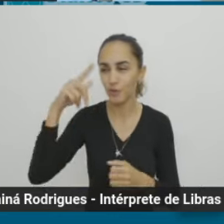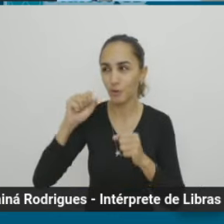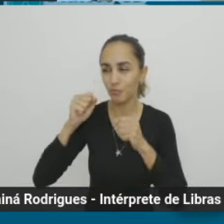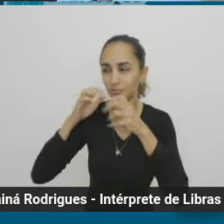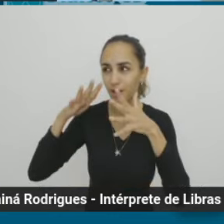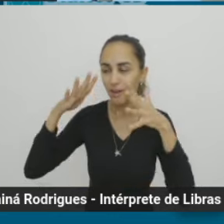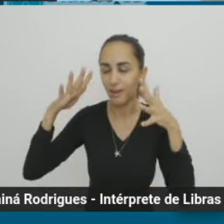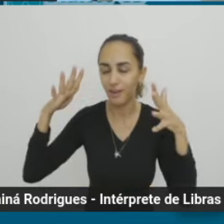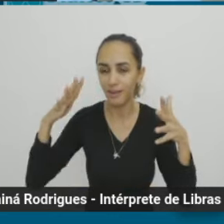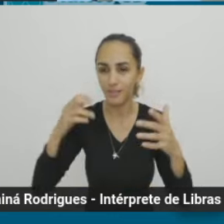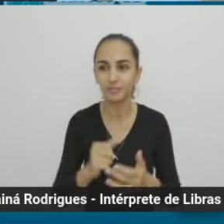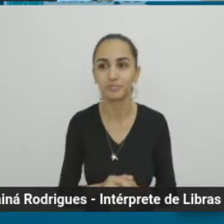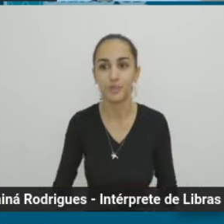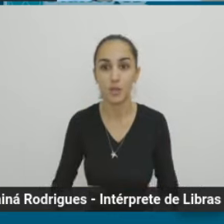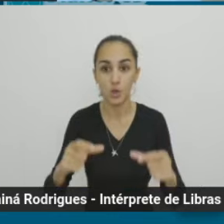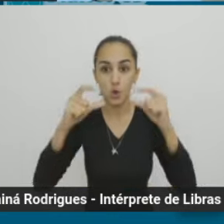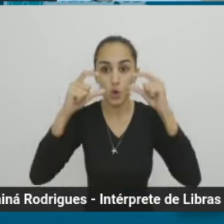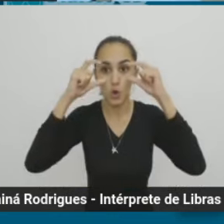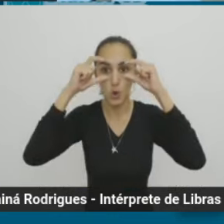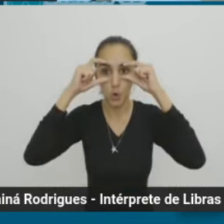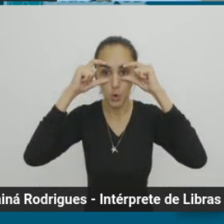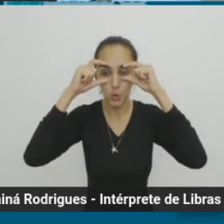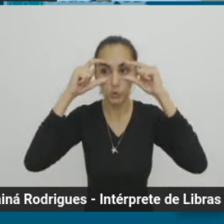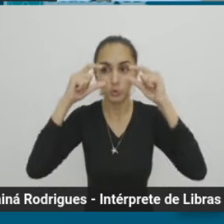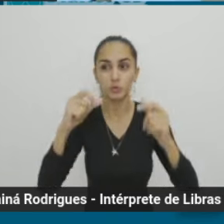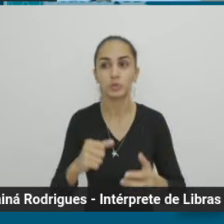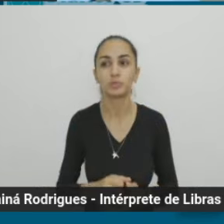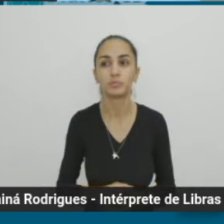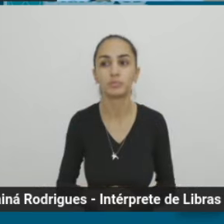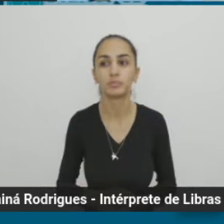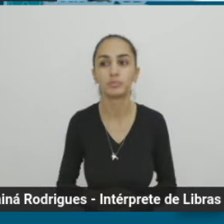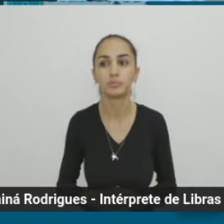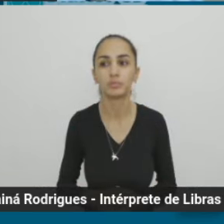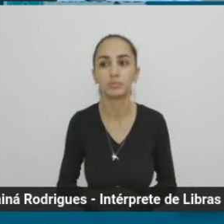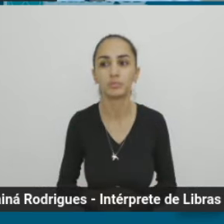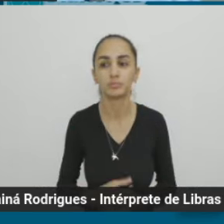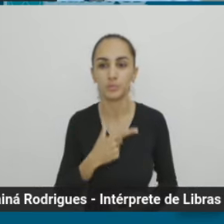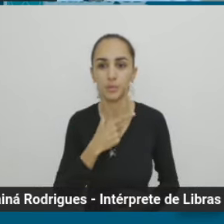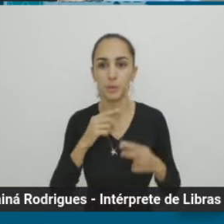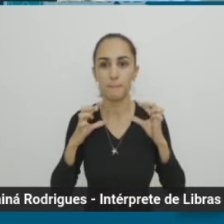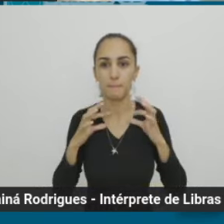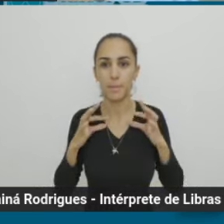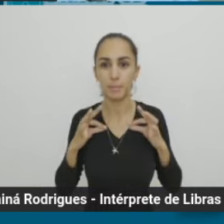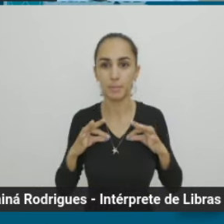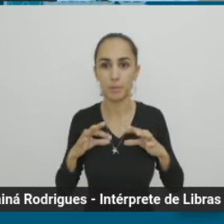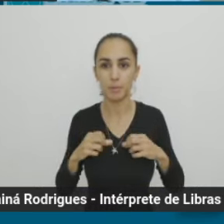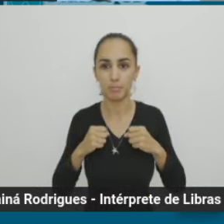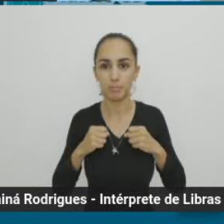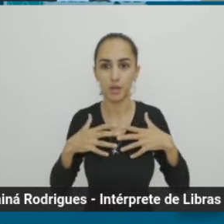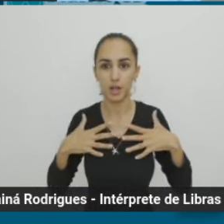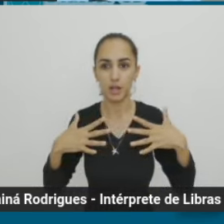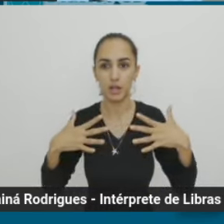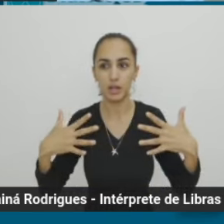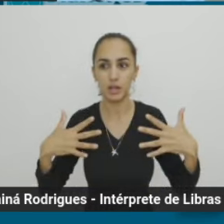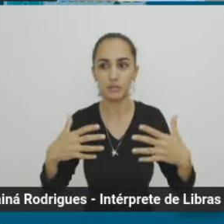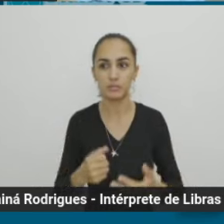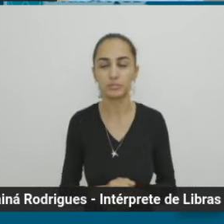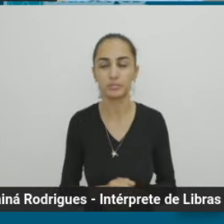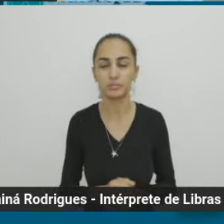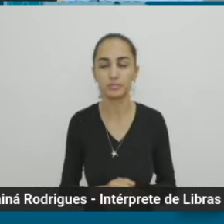E eu uso um óculos de grau com uma corrente de pedrinhas brilhantes. Por causa de um